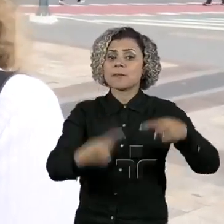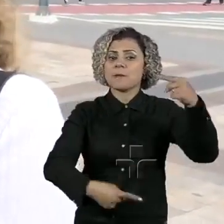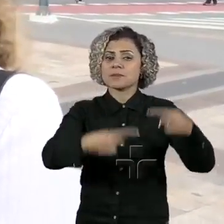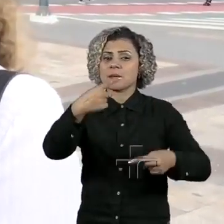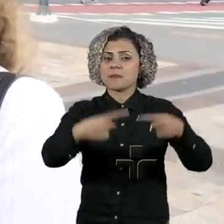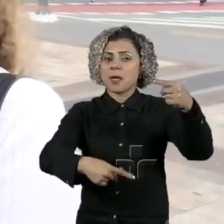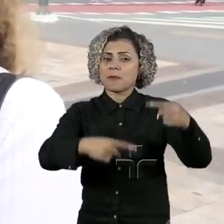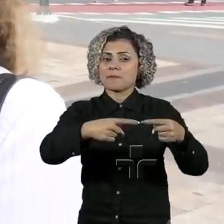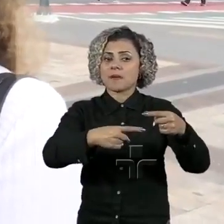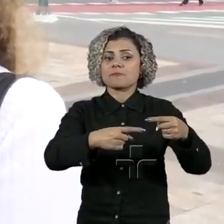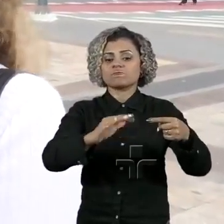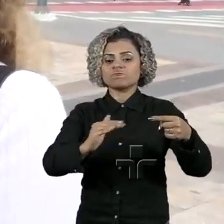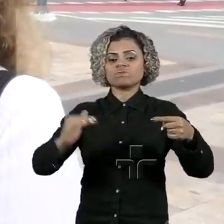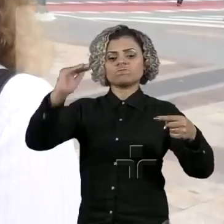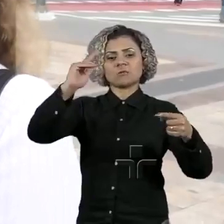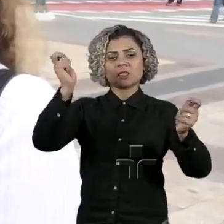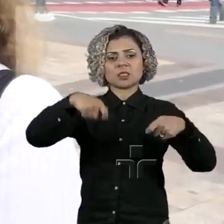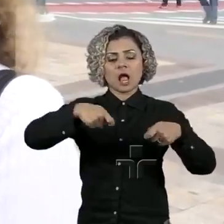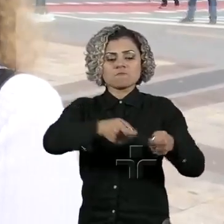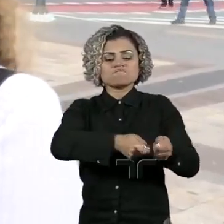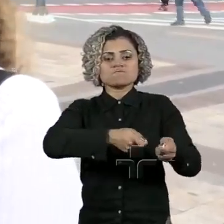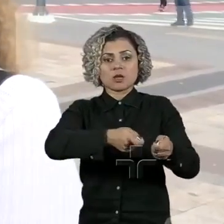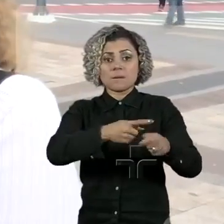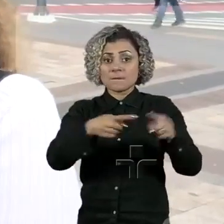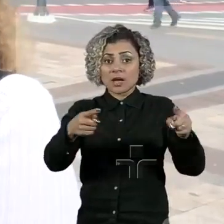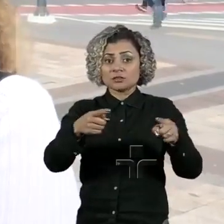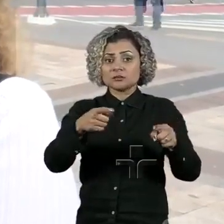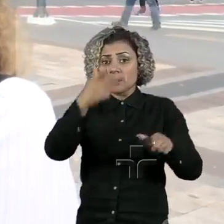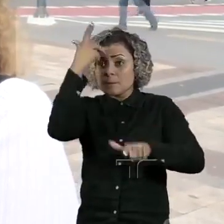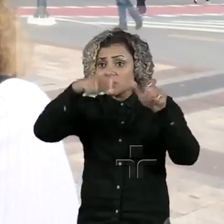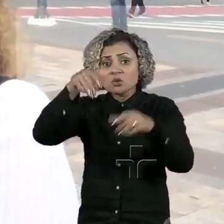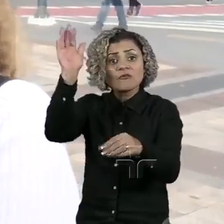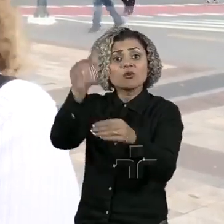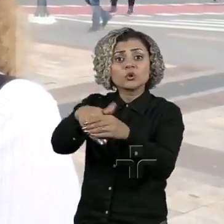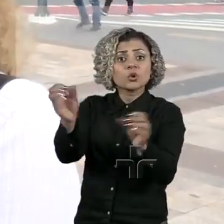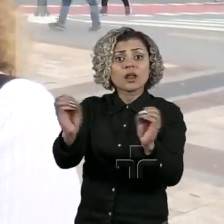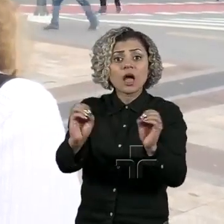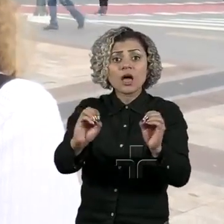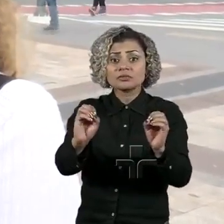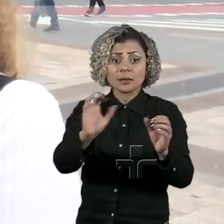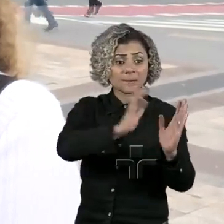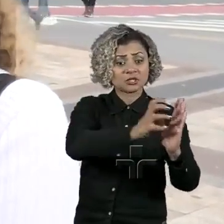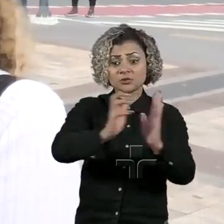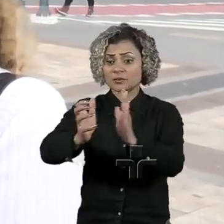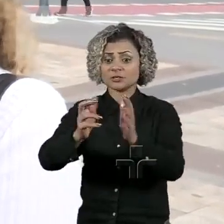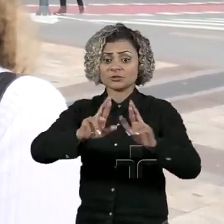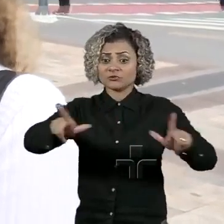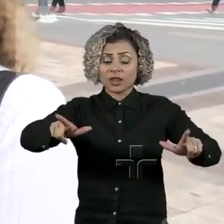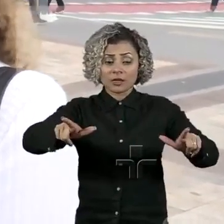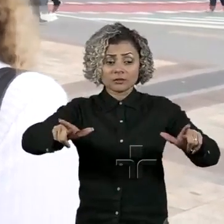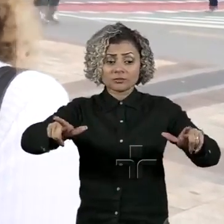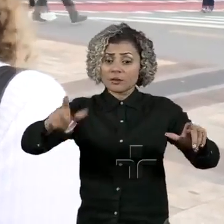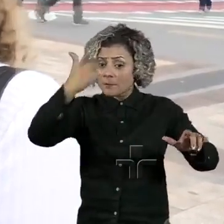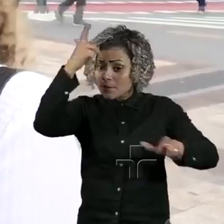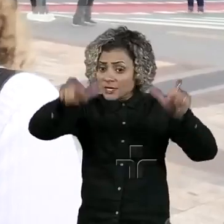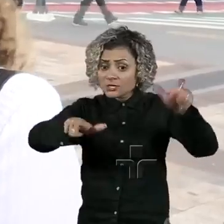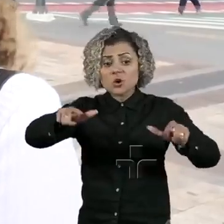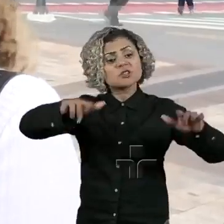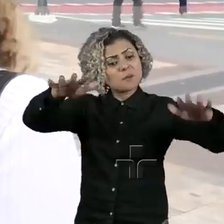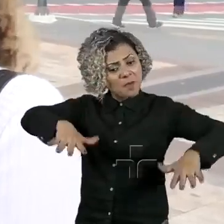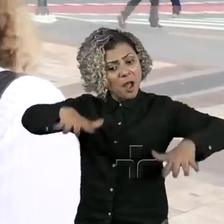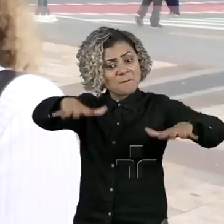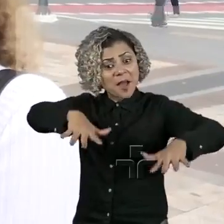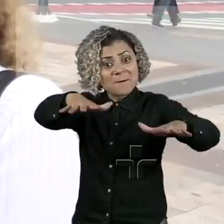políticas. É pertinente ver como pessoas que de repente nem votaram nos mesmos partidos ou nas mesmas figuras estarem indo às